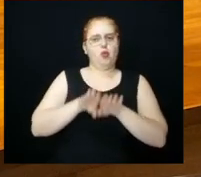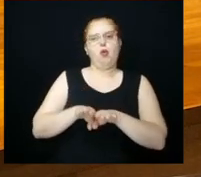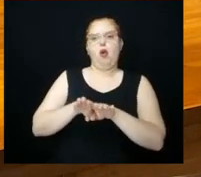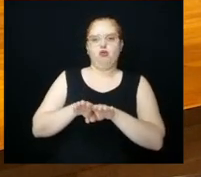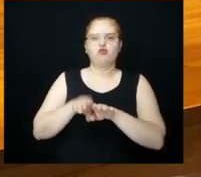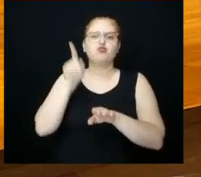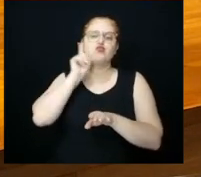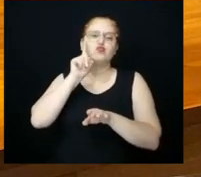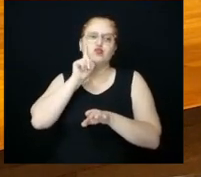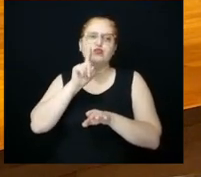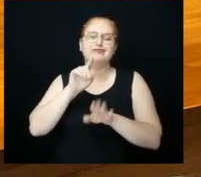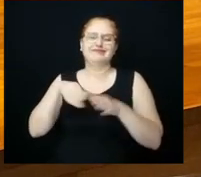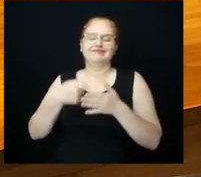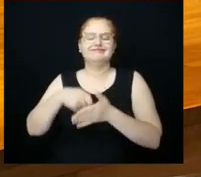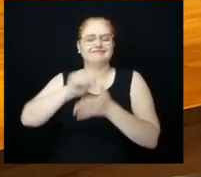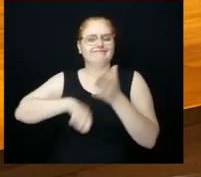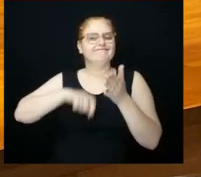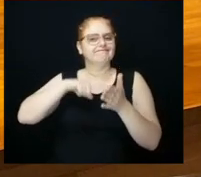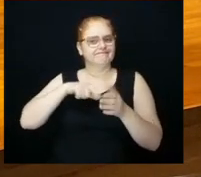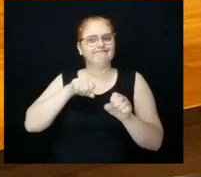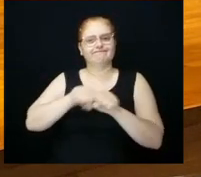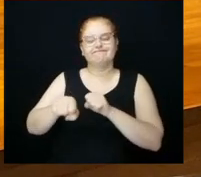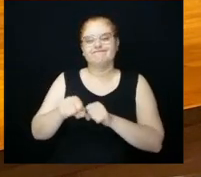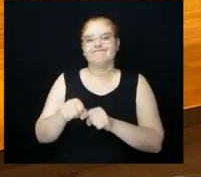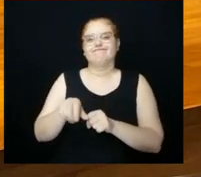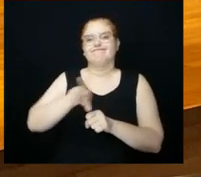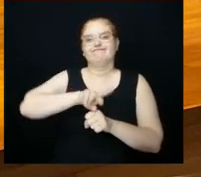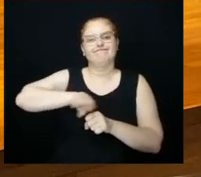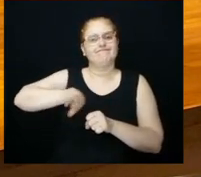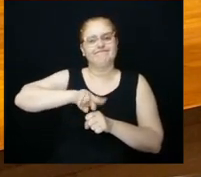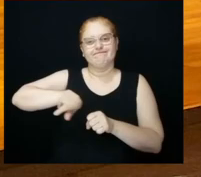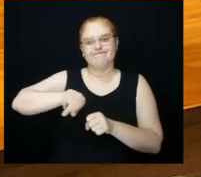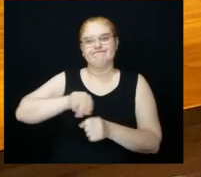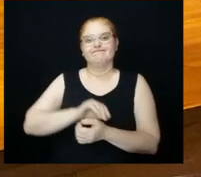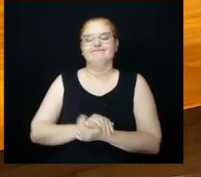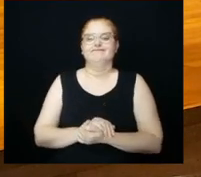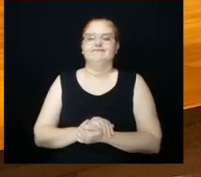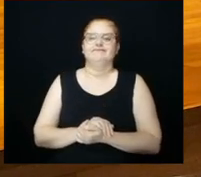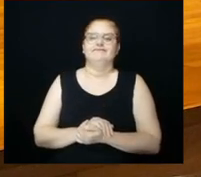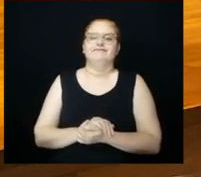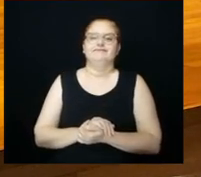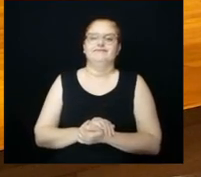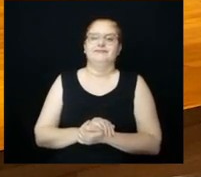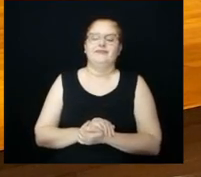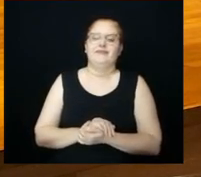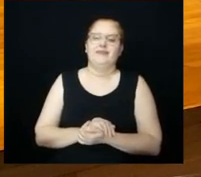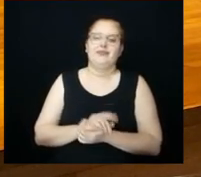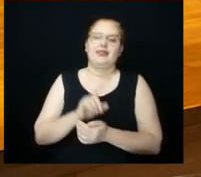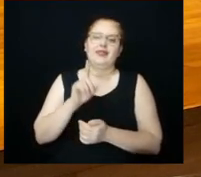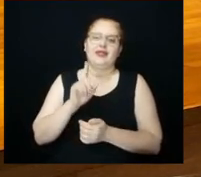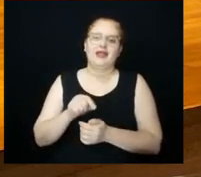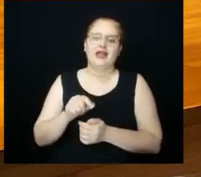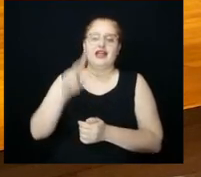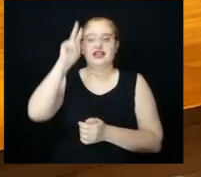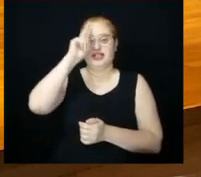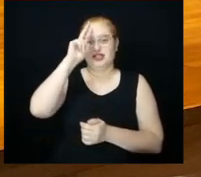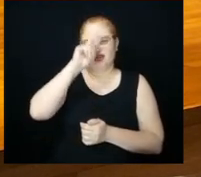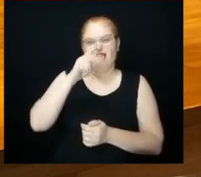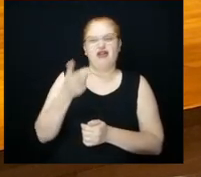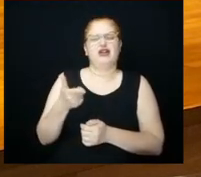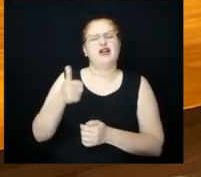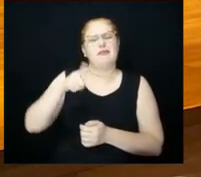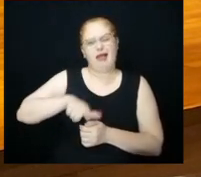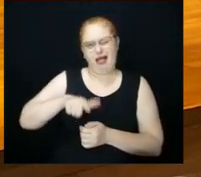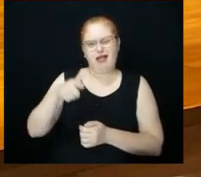ela teve uma formação que não é a formação que é, né, a maior que chega da história, que é repetida